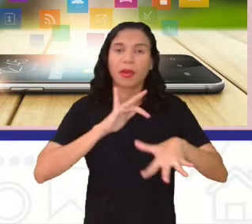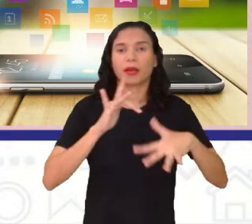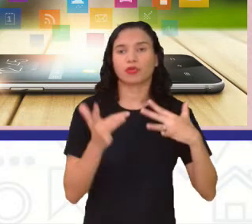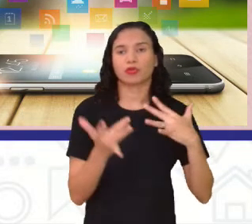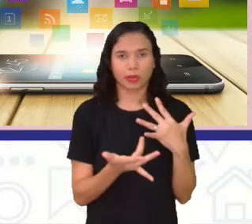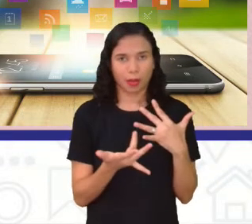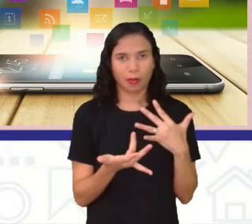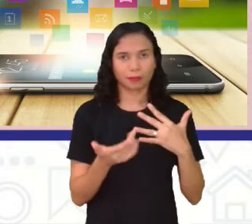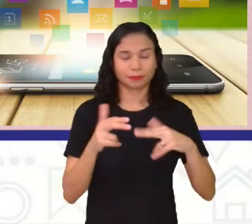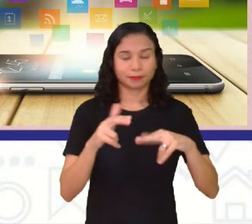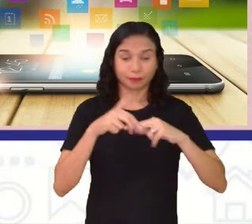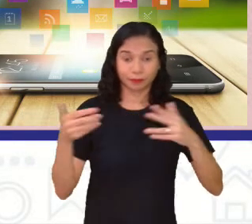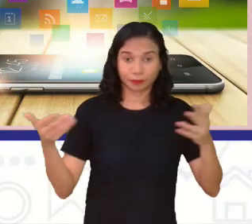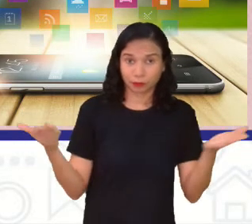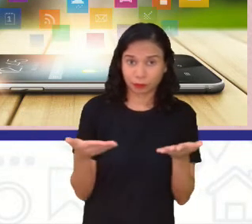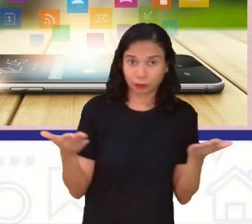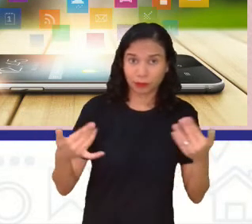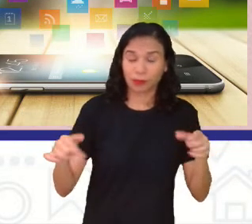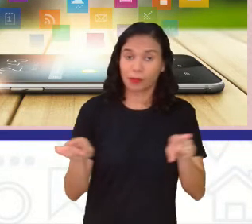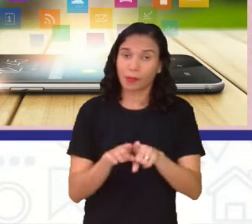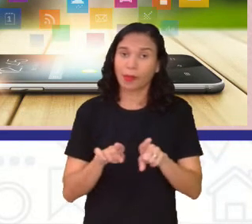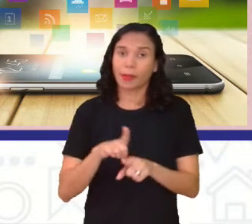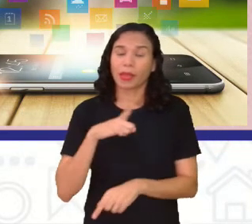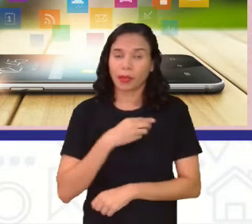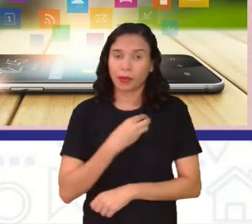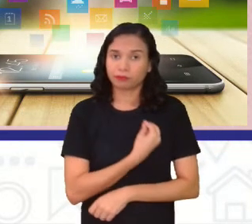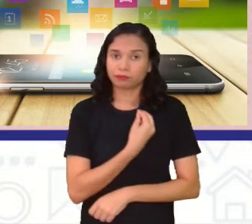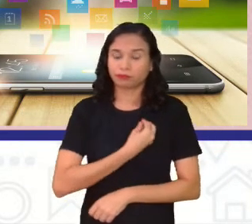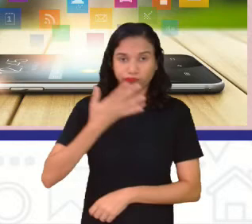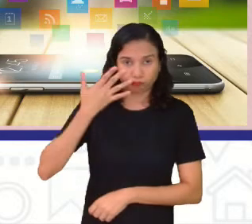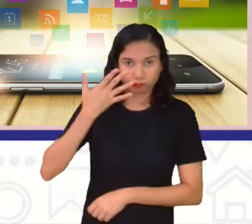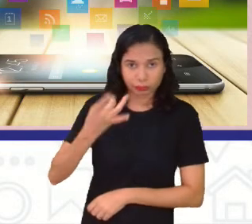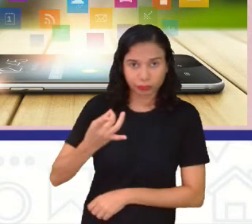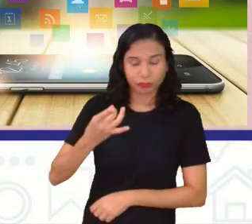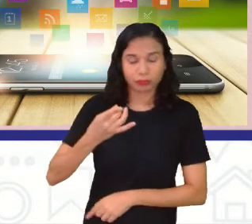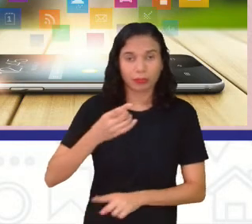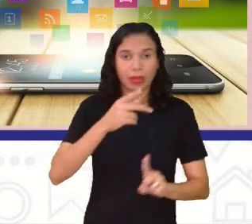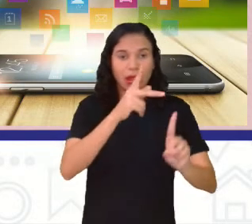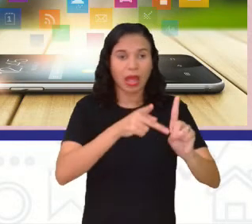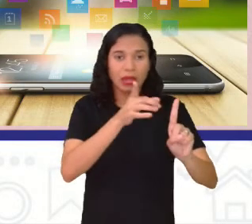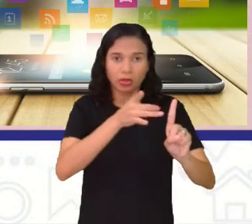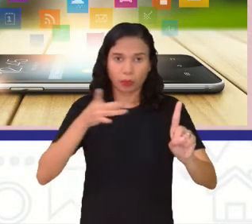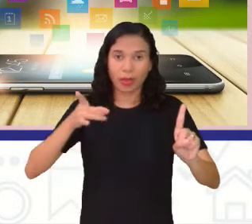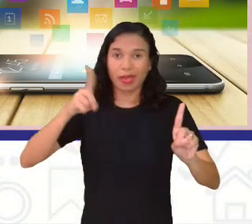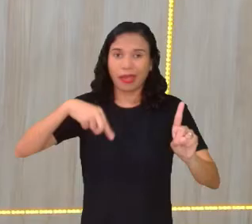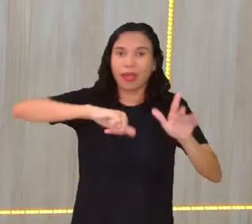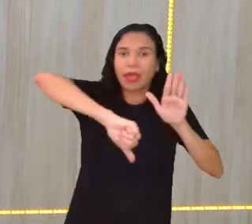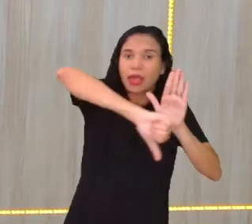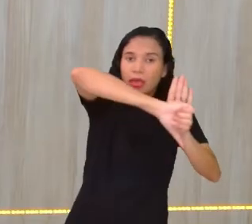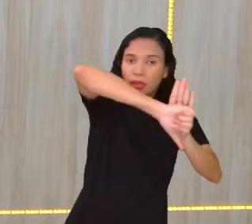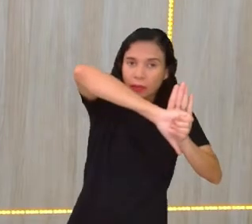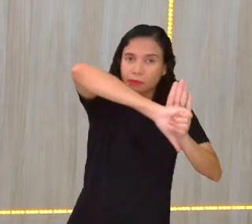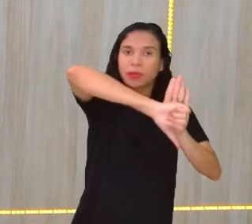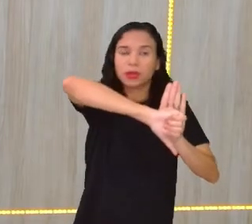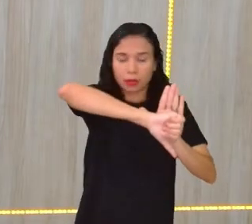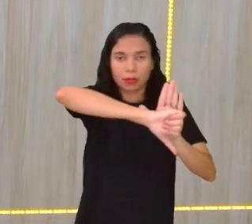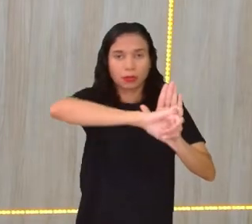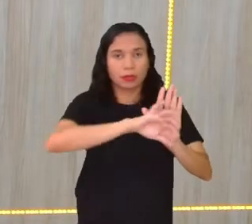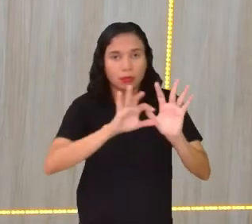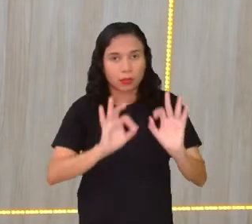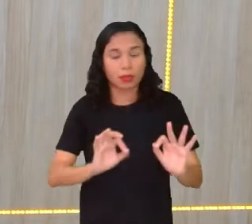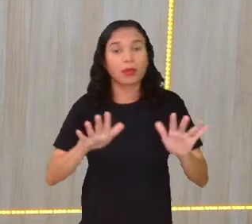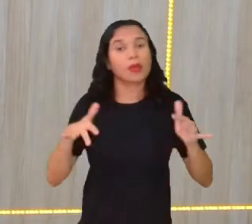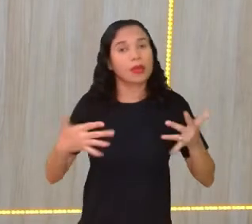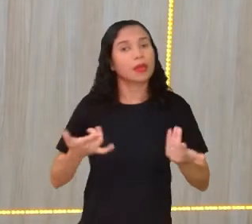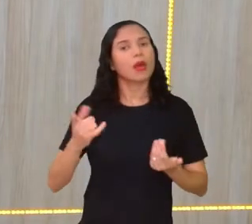sociais. Hoje, inclusive, fica um alerta, né? A xenofobia ela é um crime, é um tipo de crime, né?